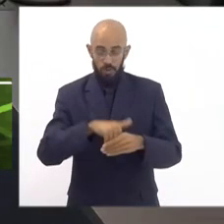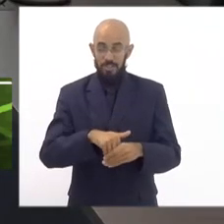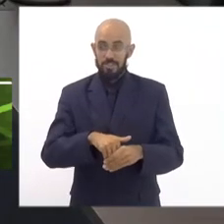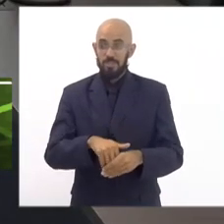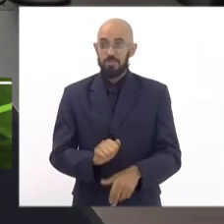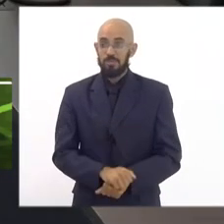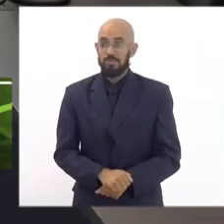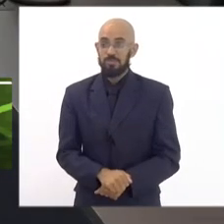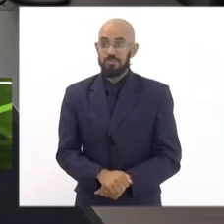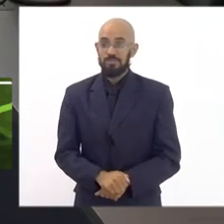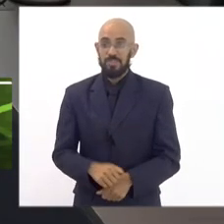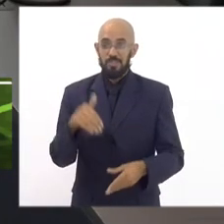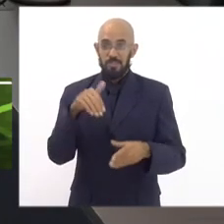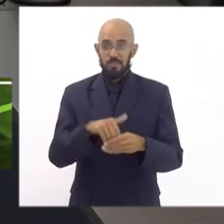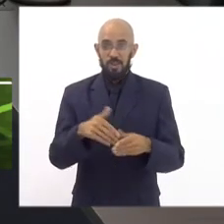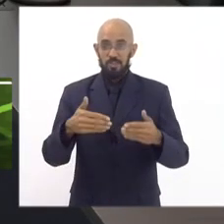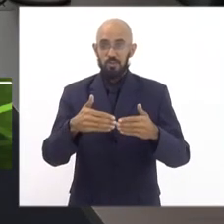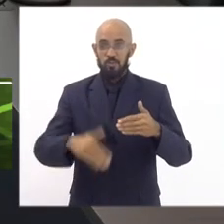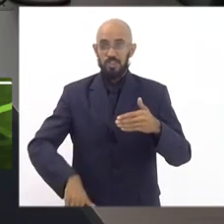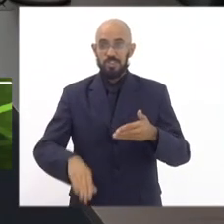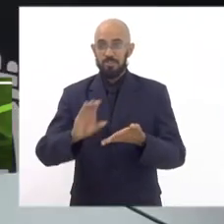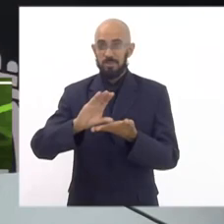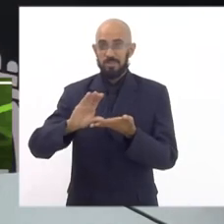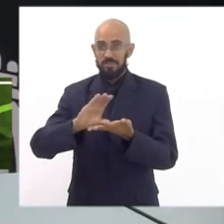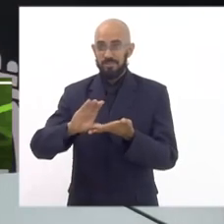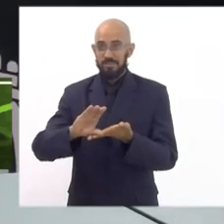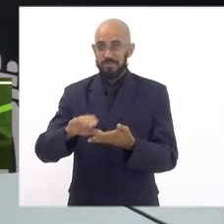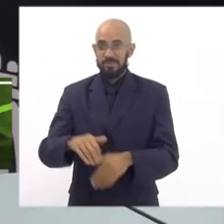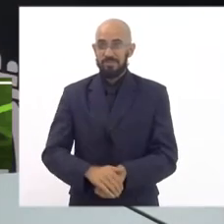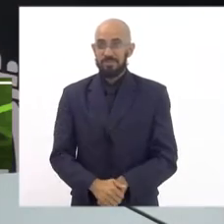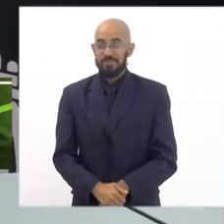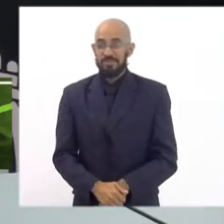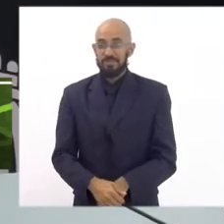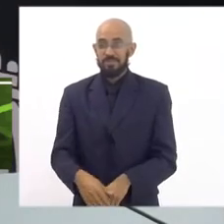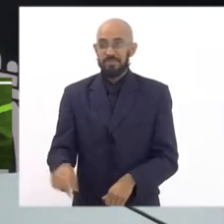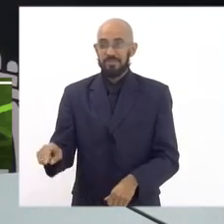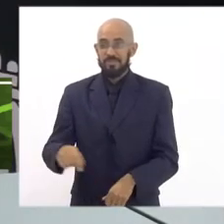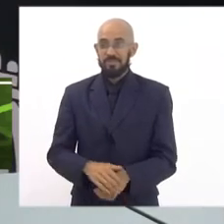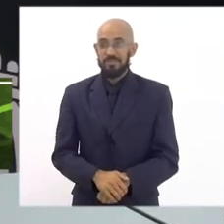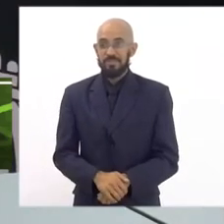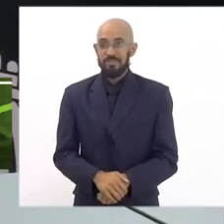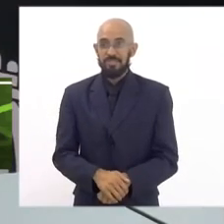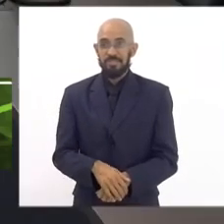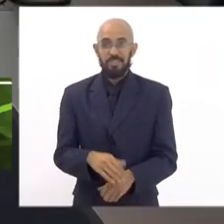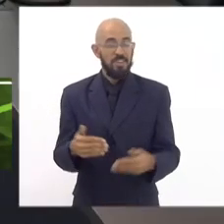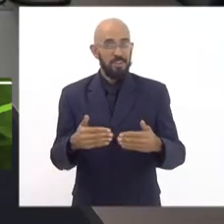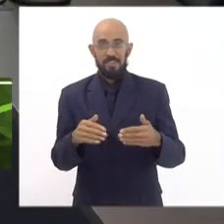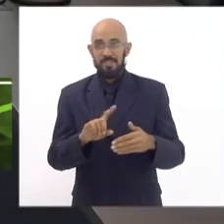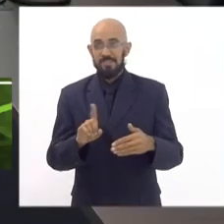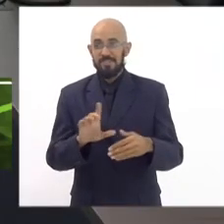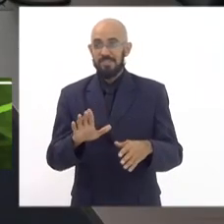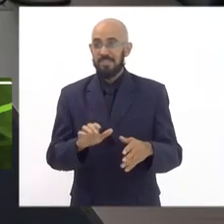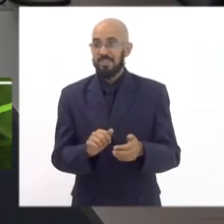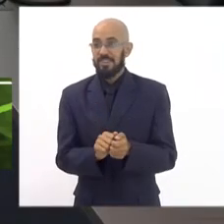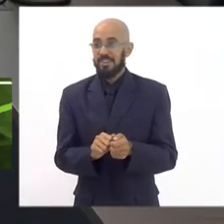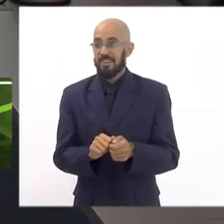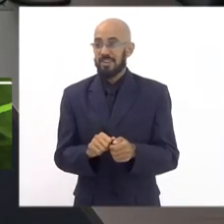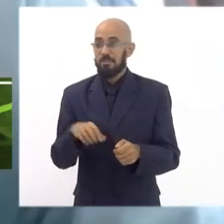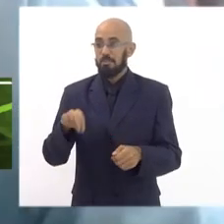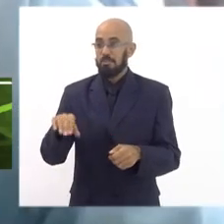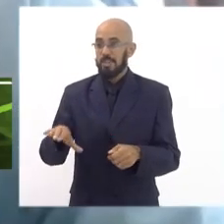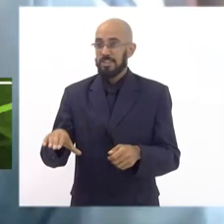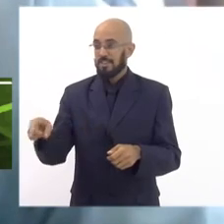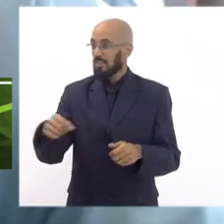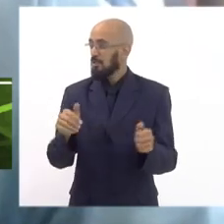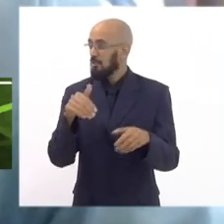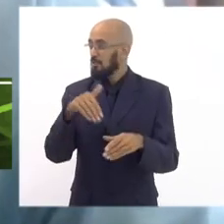Em votação. O meu voto é divergente pela constitucionalidade. Inconstitucionalidade, Amorim. Constitucionalidade, Luiz Paulo. Deputado Mim, como vota? Eu voto